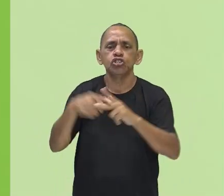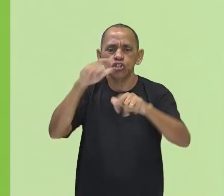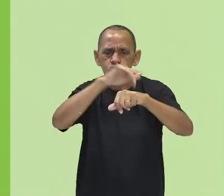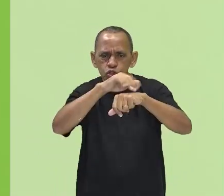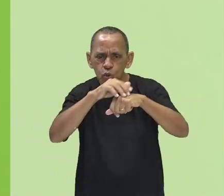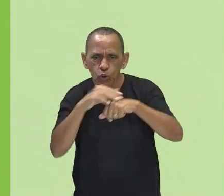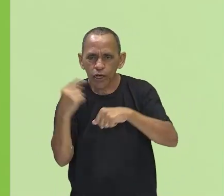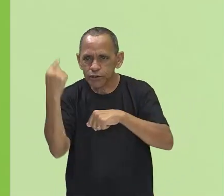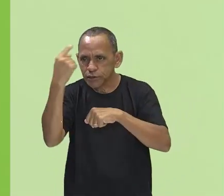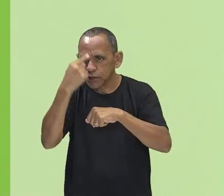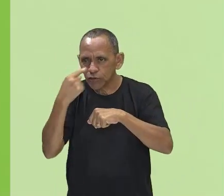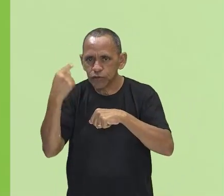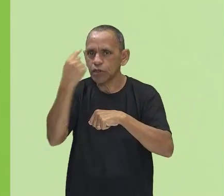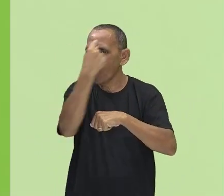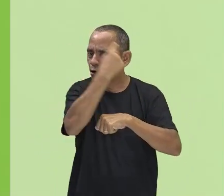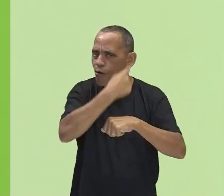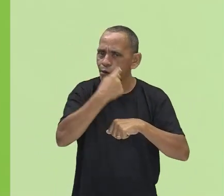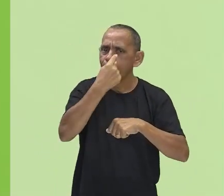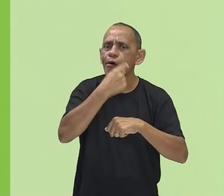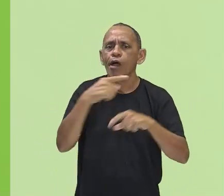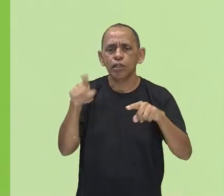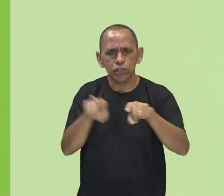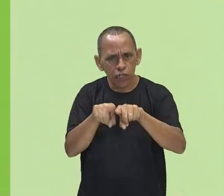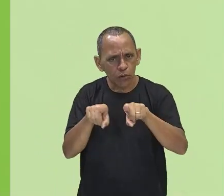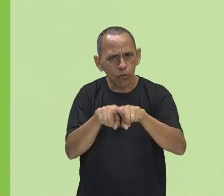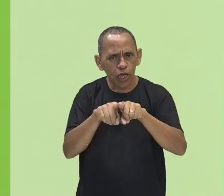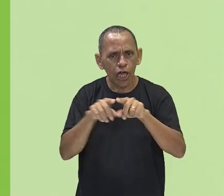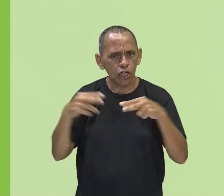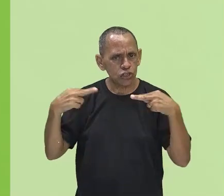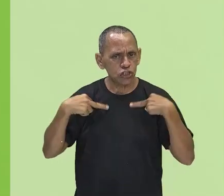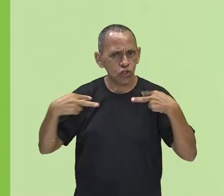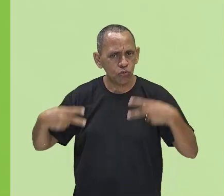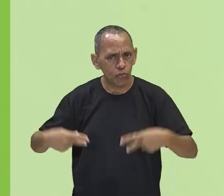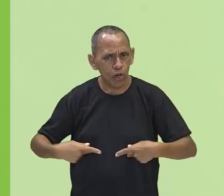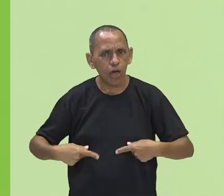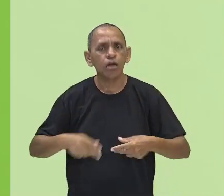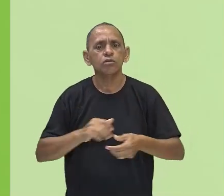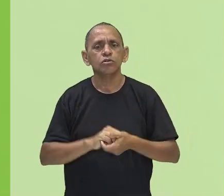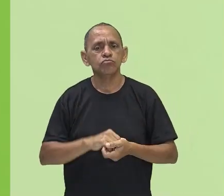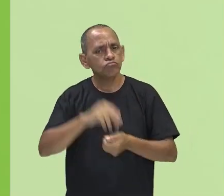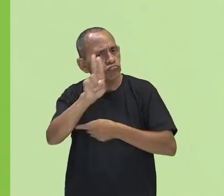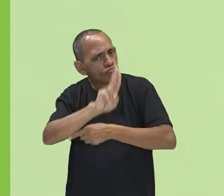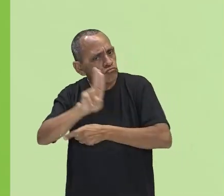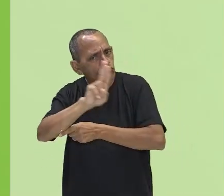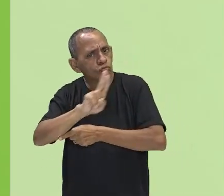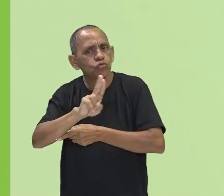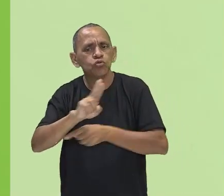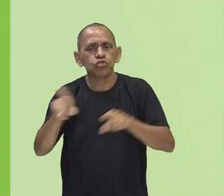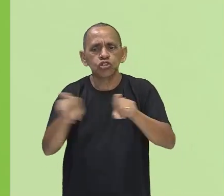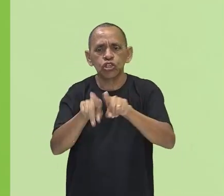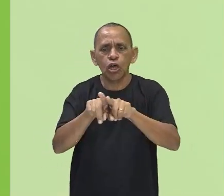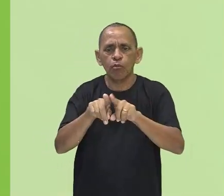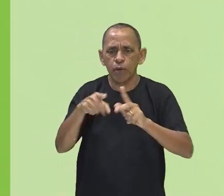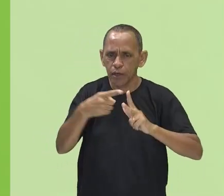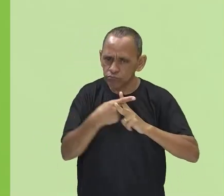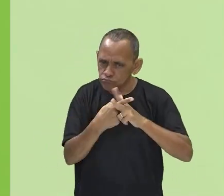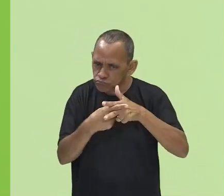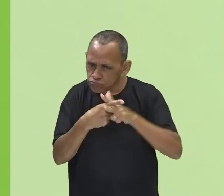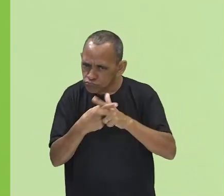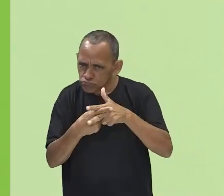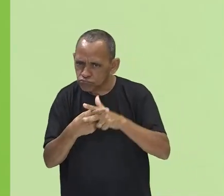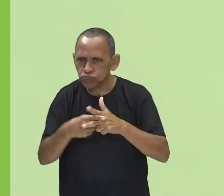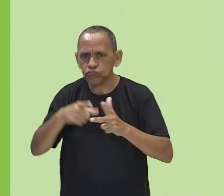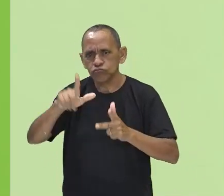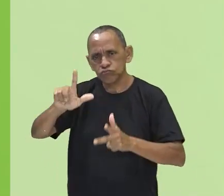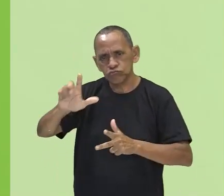que existem na visão do ser humano, usou-se também lentes corretivas, tá certo? Algumas lentes, algumas vezes